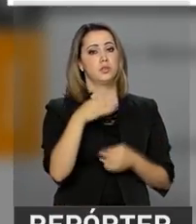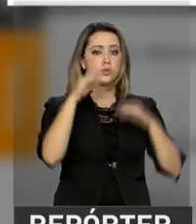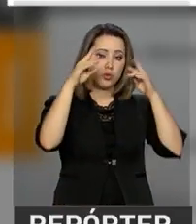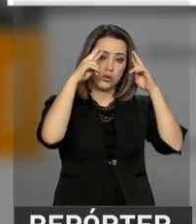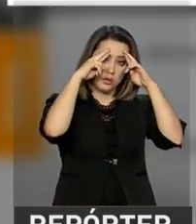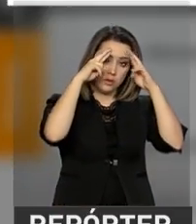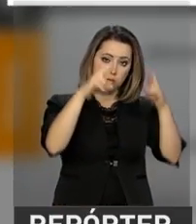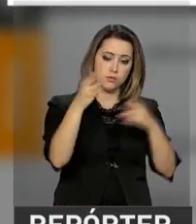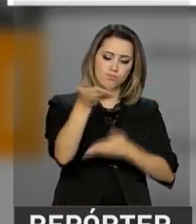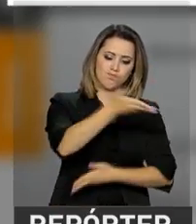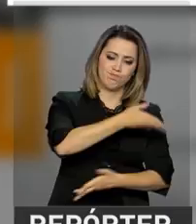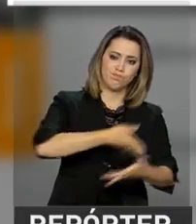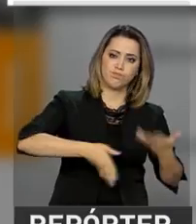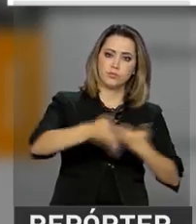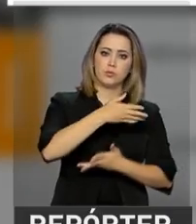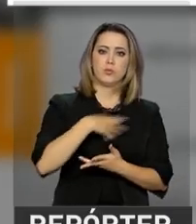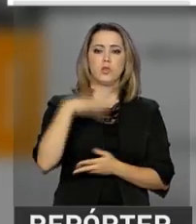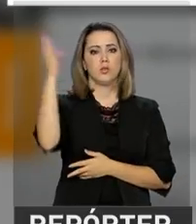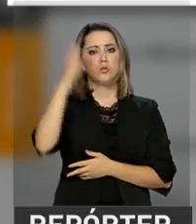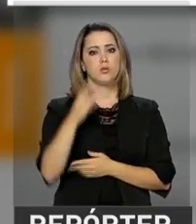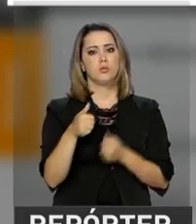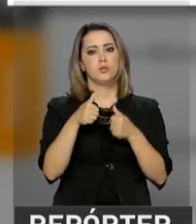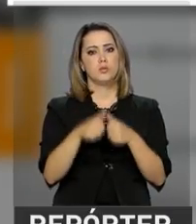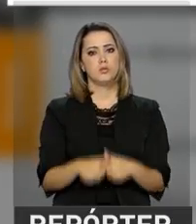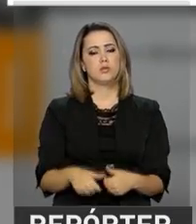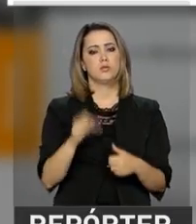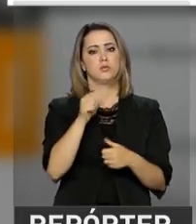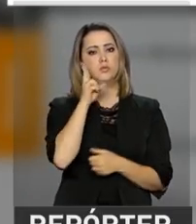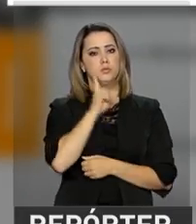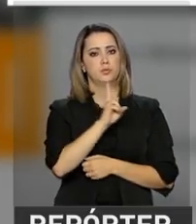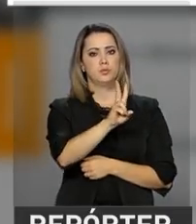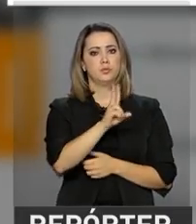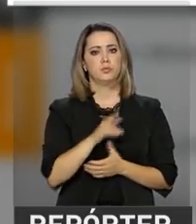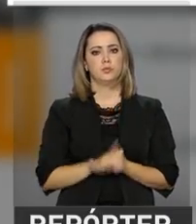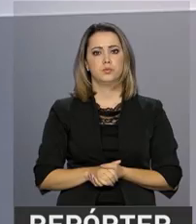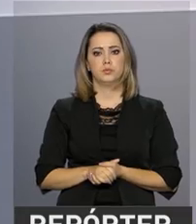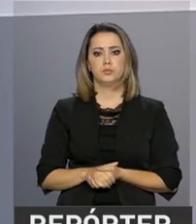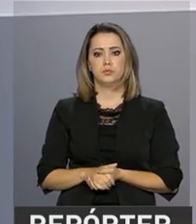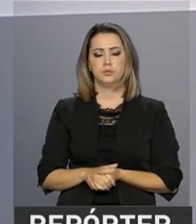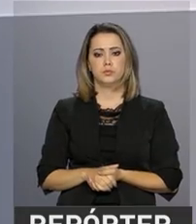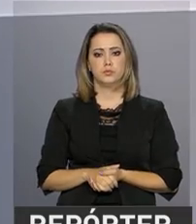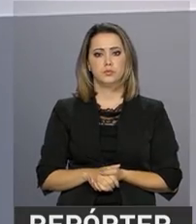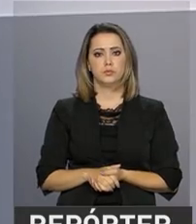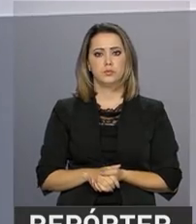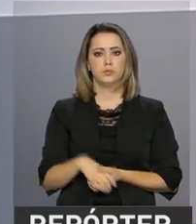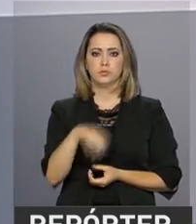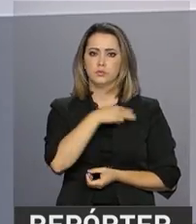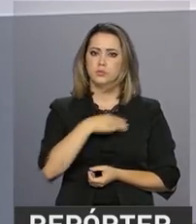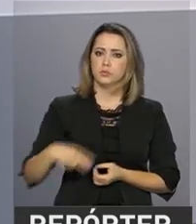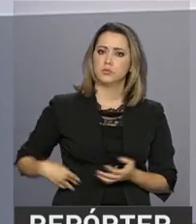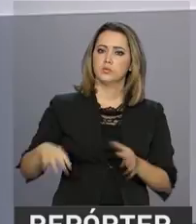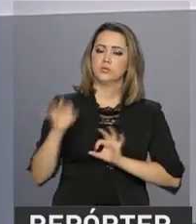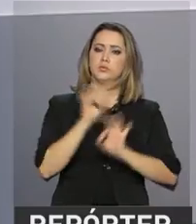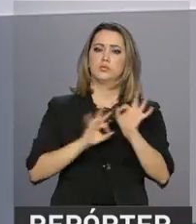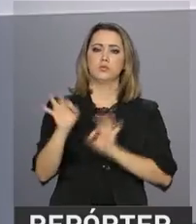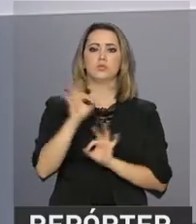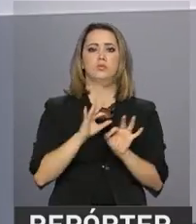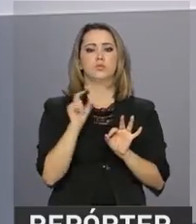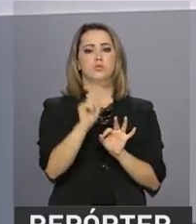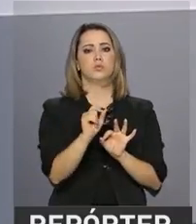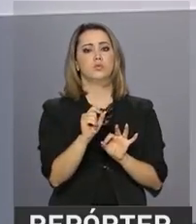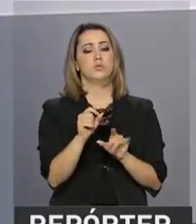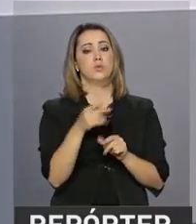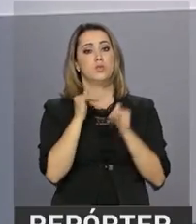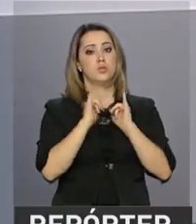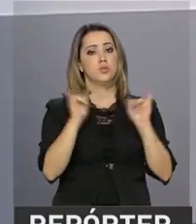haja respeito mútuo e que o Estado Democrático de Direito seja observado. O ministro do Planejamento, Diogo